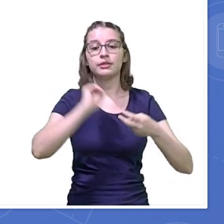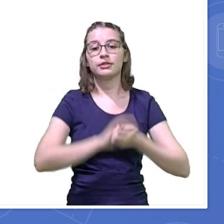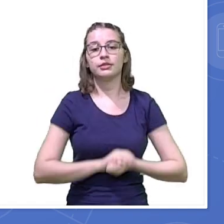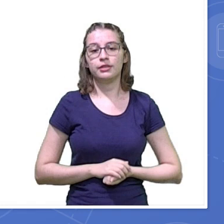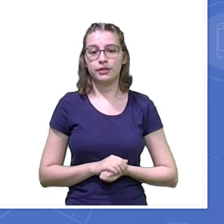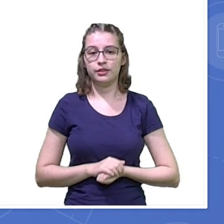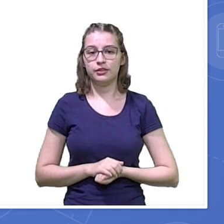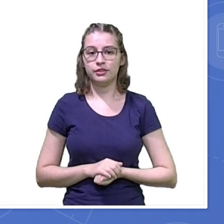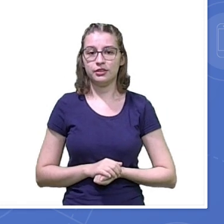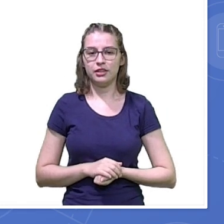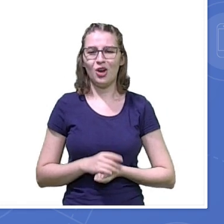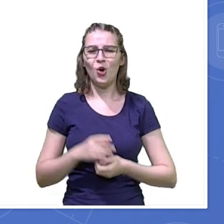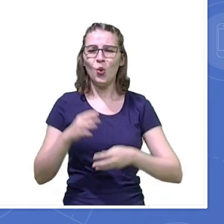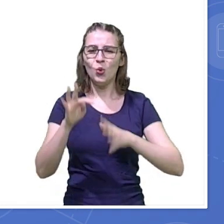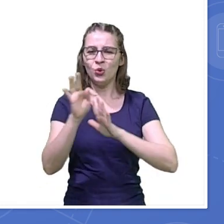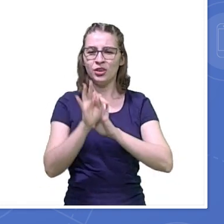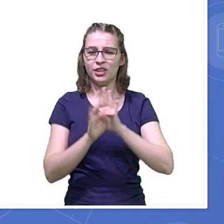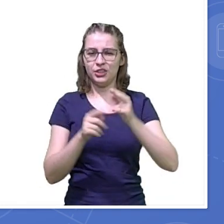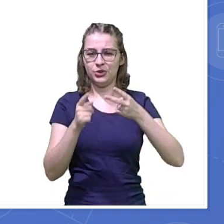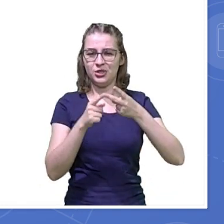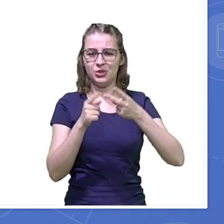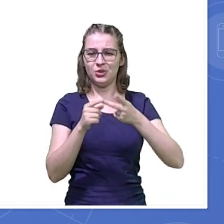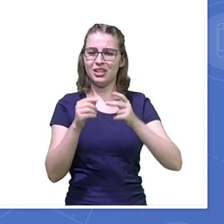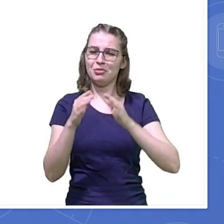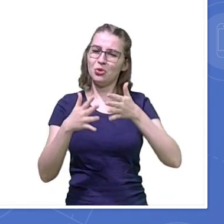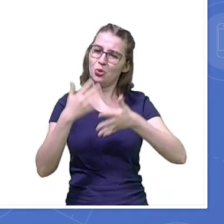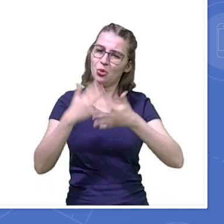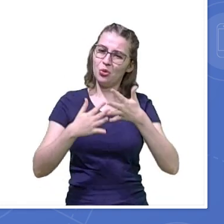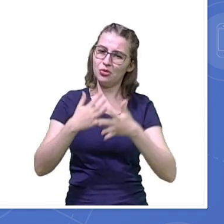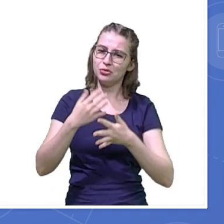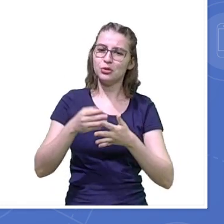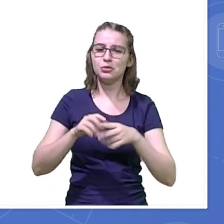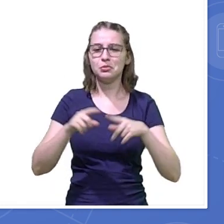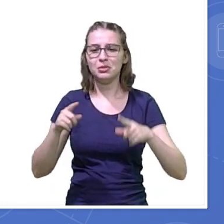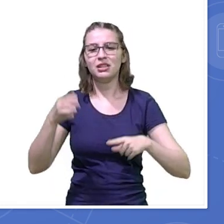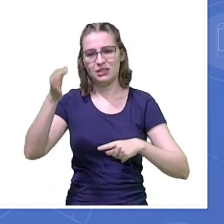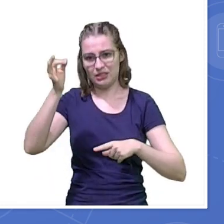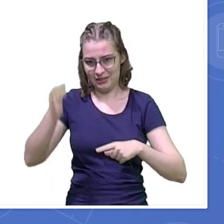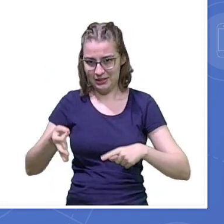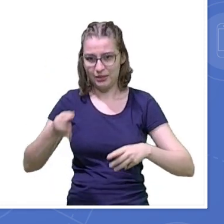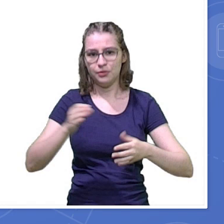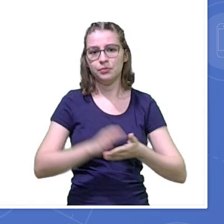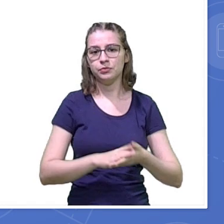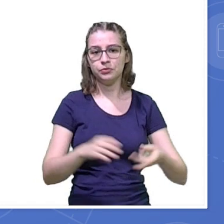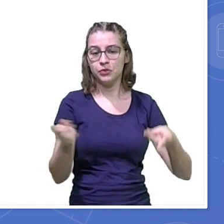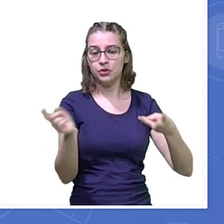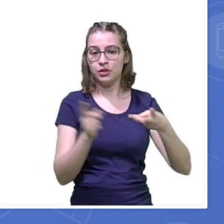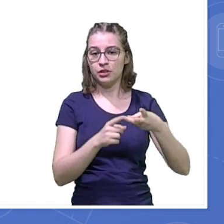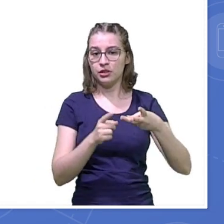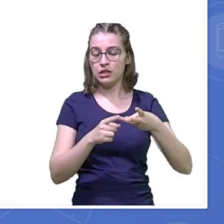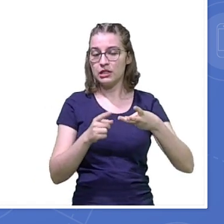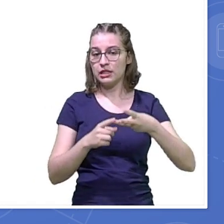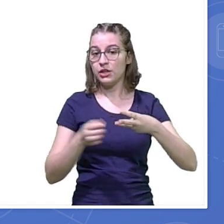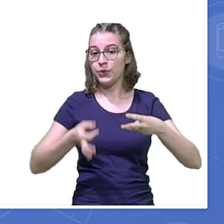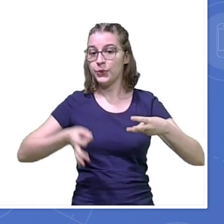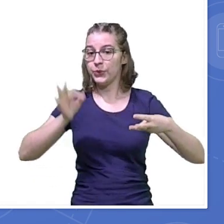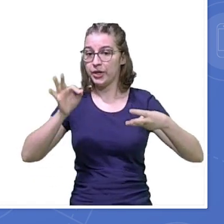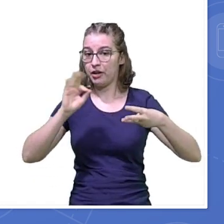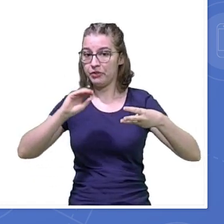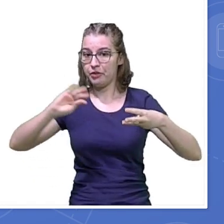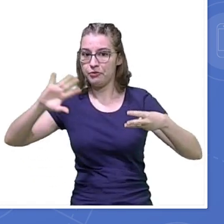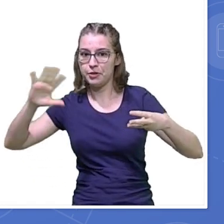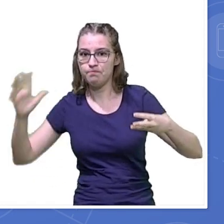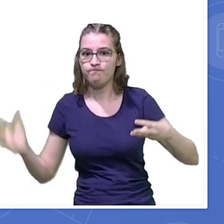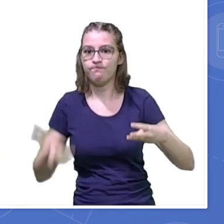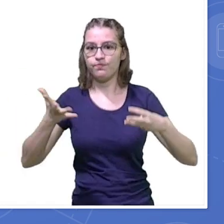de uma maneira um pouco confusa, mas ela está certa sim. A terceira frase está dizendo aí, o café foi propulsor para o processo da